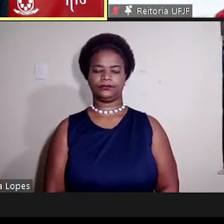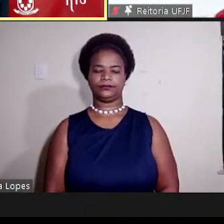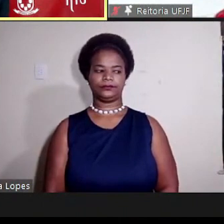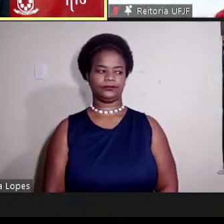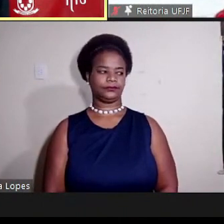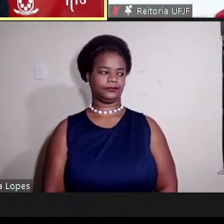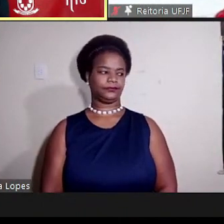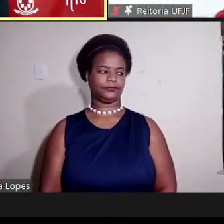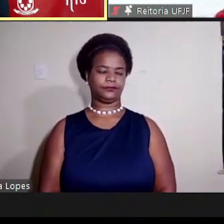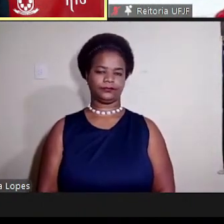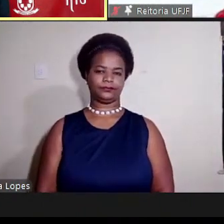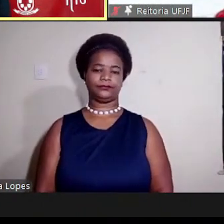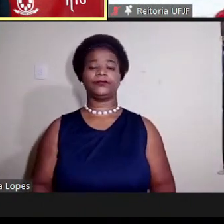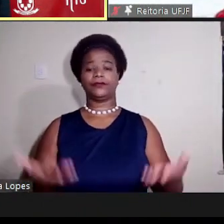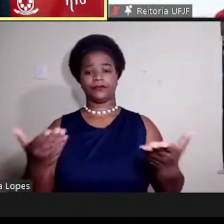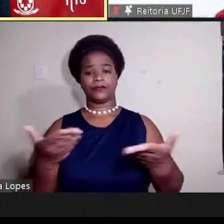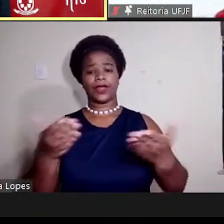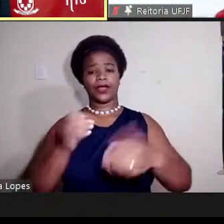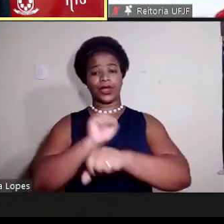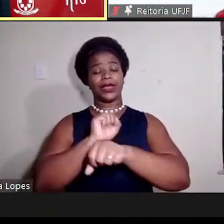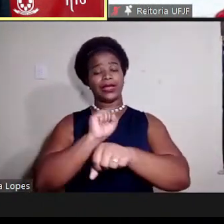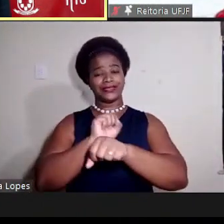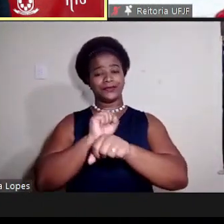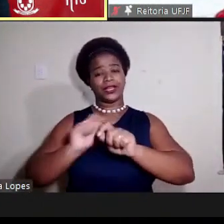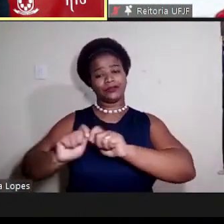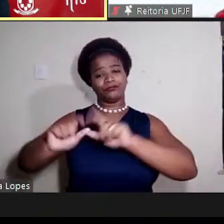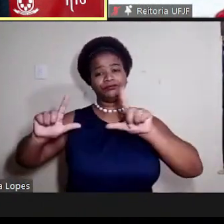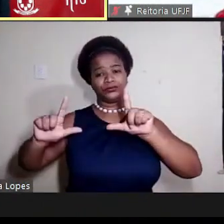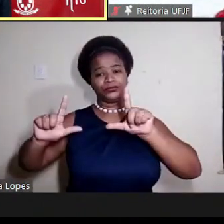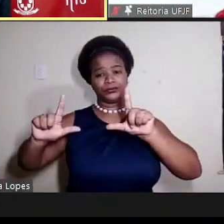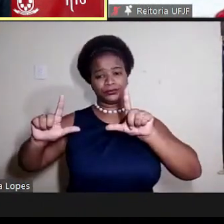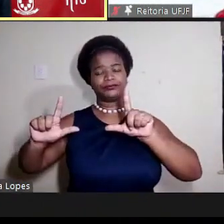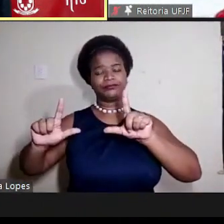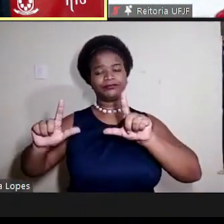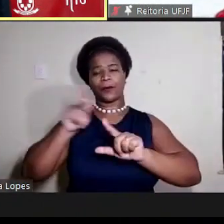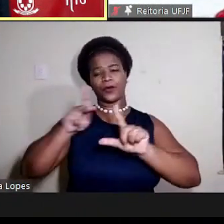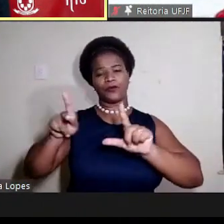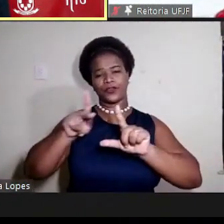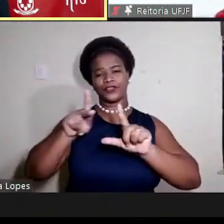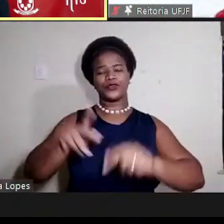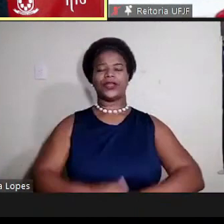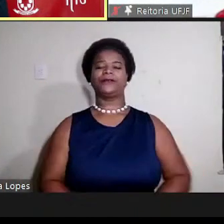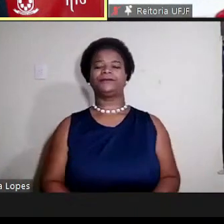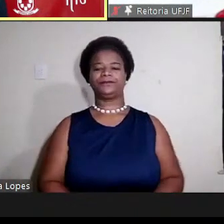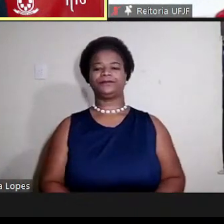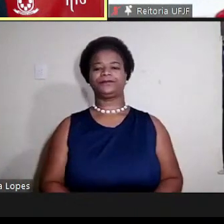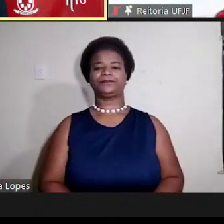Estão só aguardando a imagem da professora, da manejada e do professor.